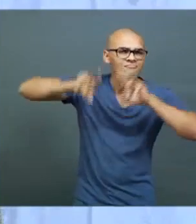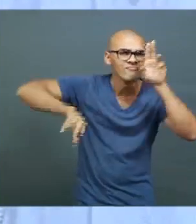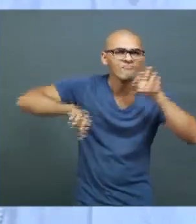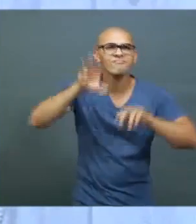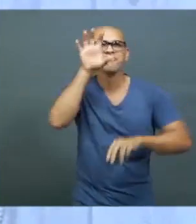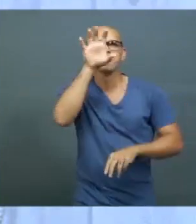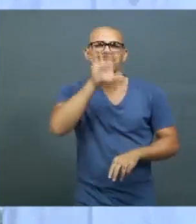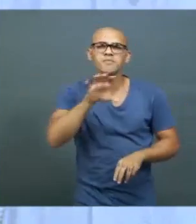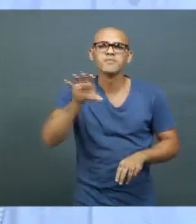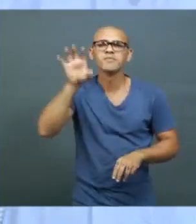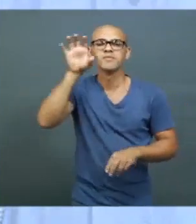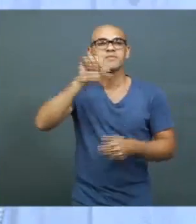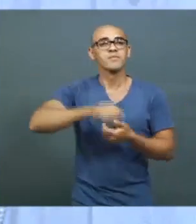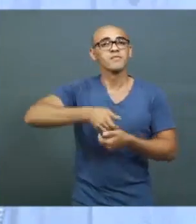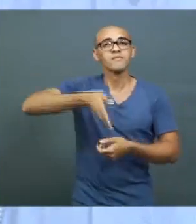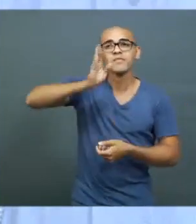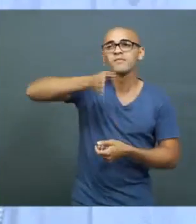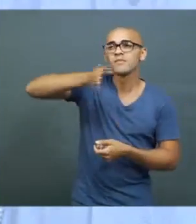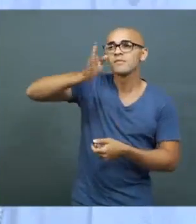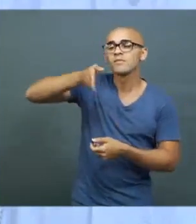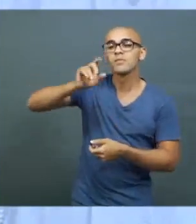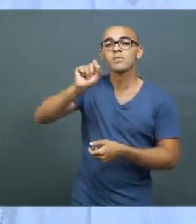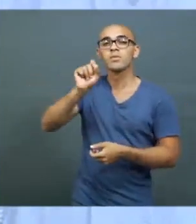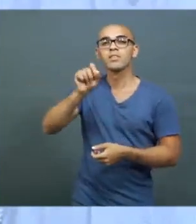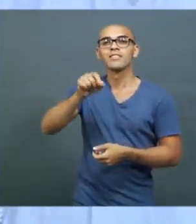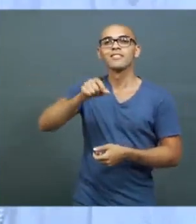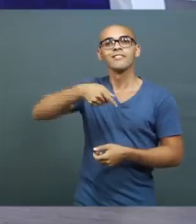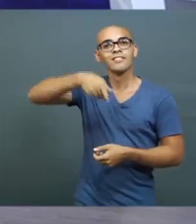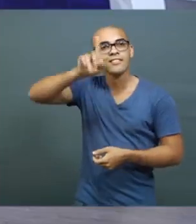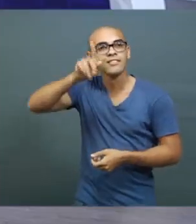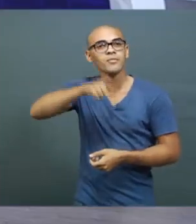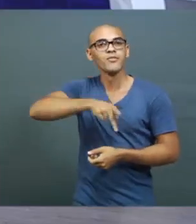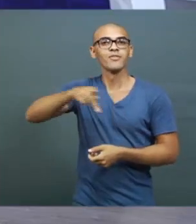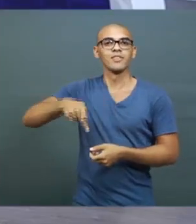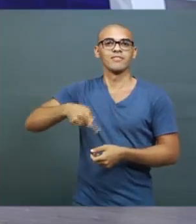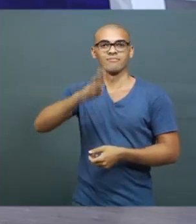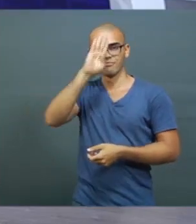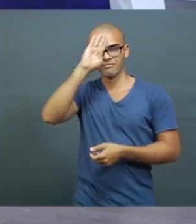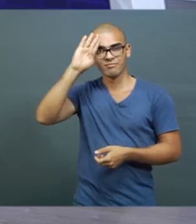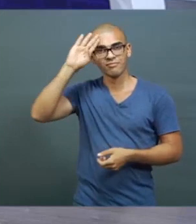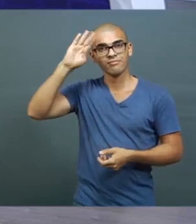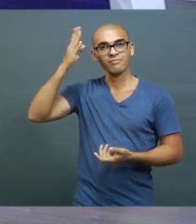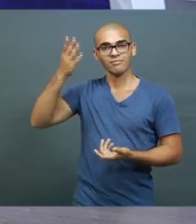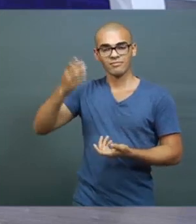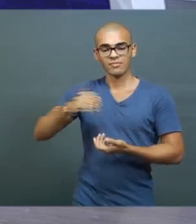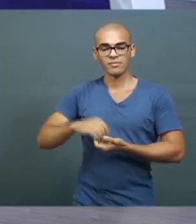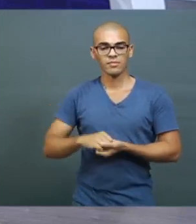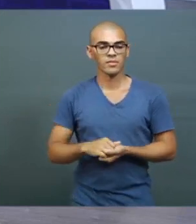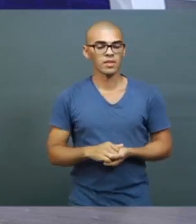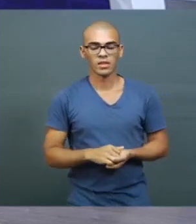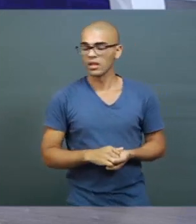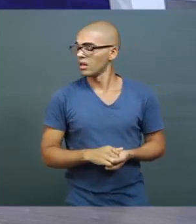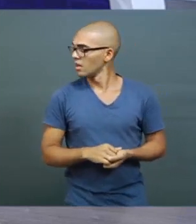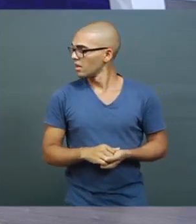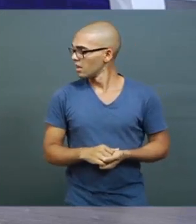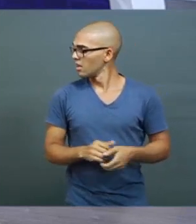bem espalhado e a gente está crescendo e a gente quer crescer mais. E Carlos, você acha que além de Uberlândia, as outras cidades também,